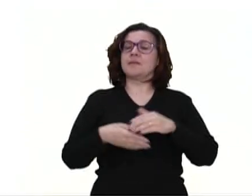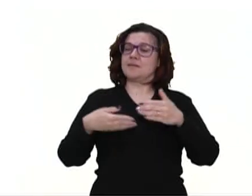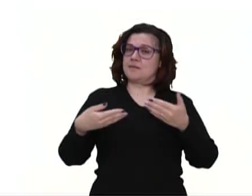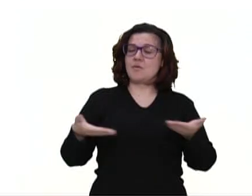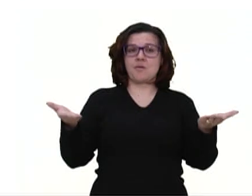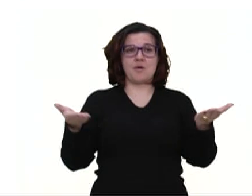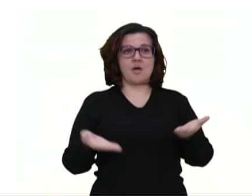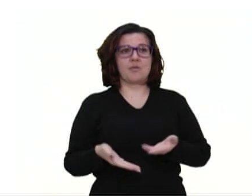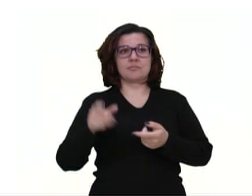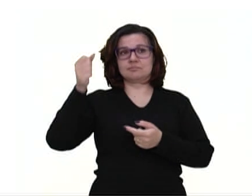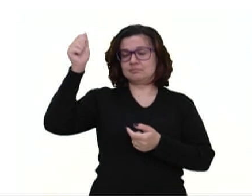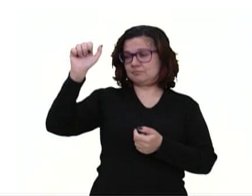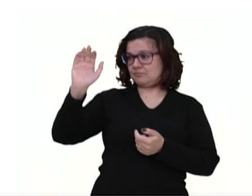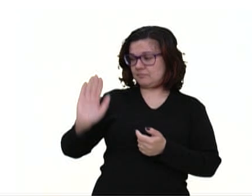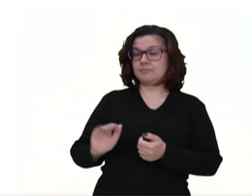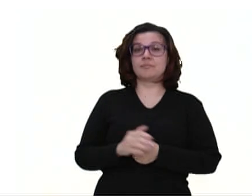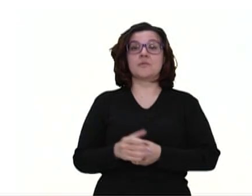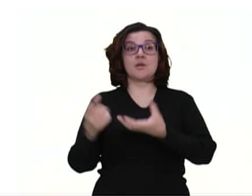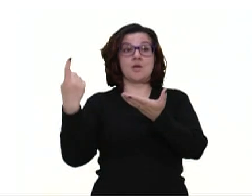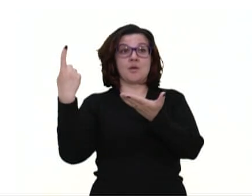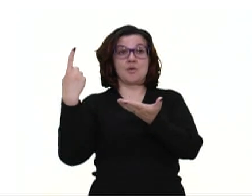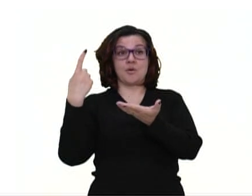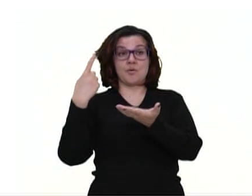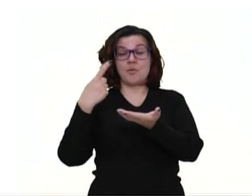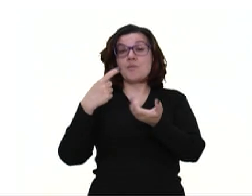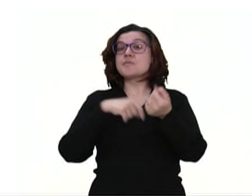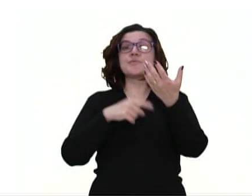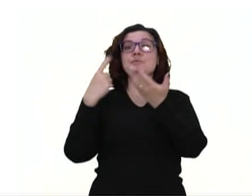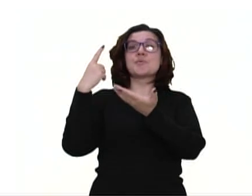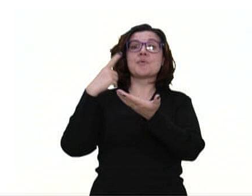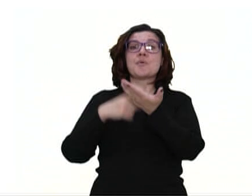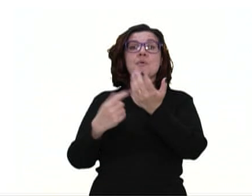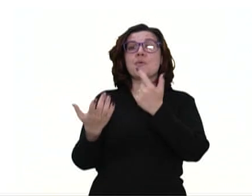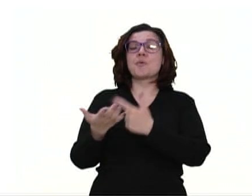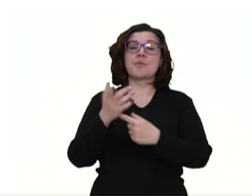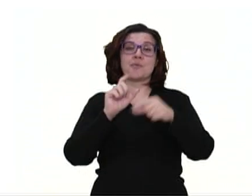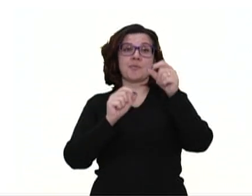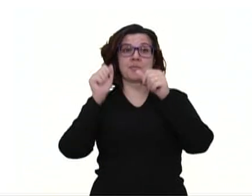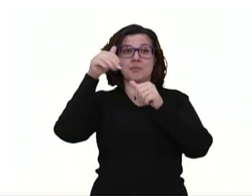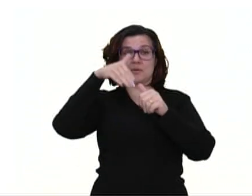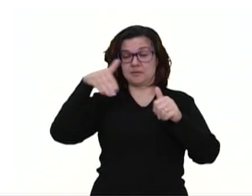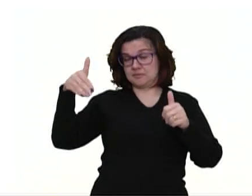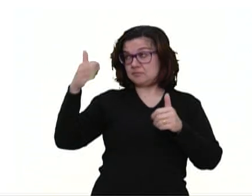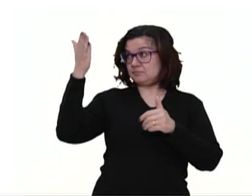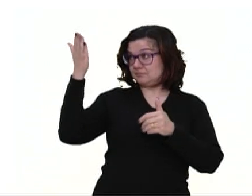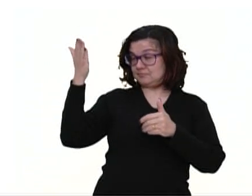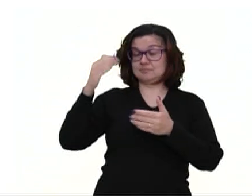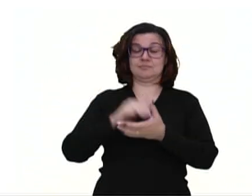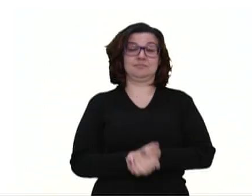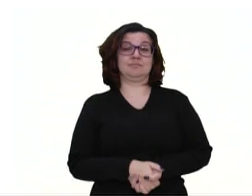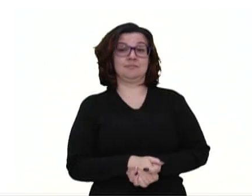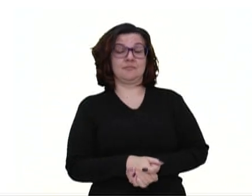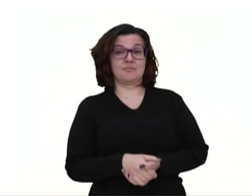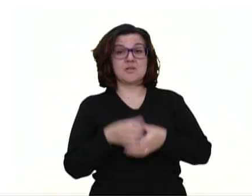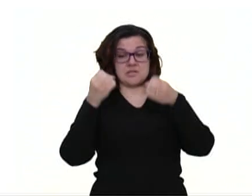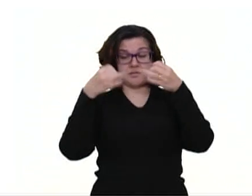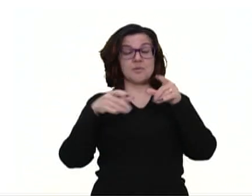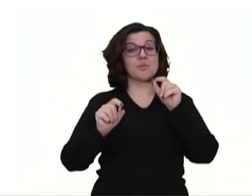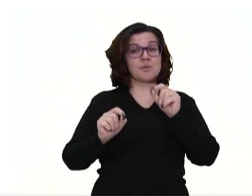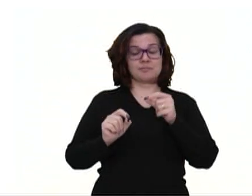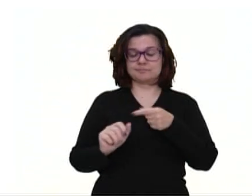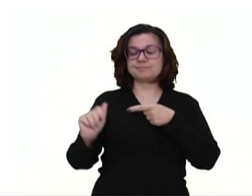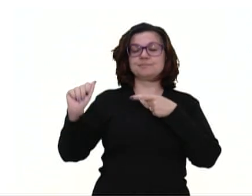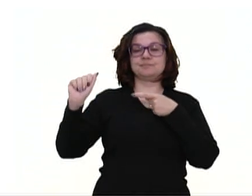As alternativas são as seguintes: o Pacto Ribbentrop-Molotov, ou nazi soviético, previa, letra